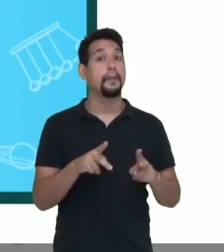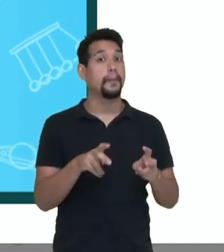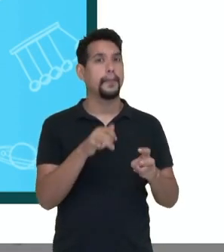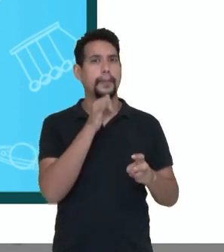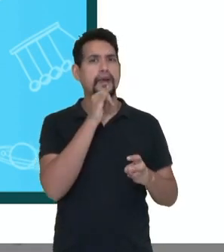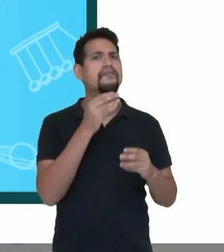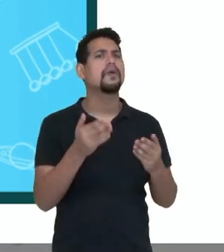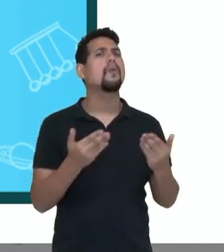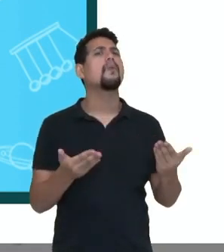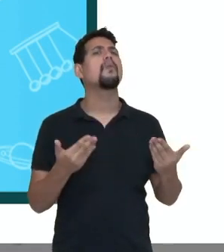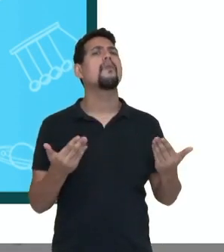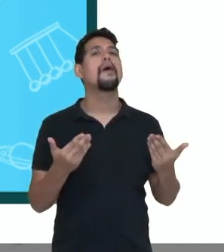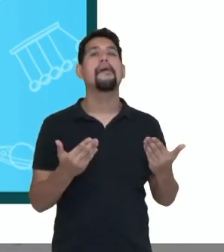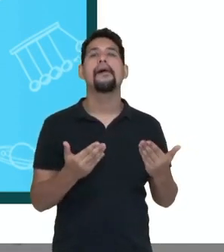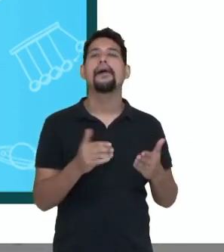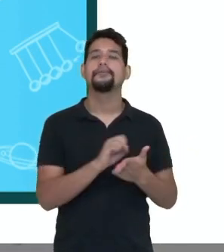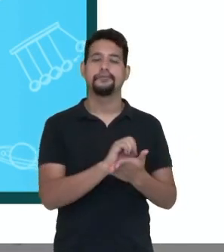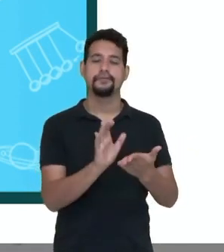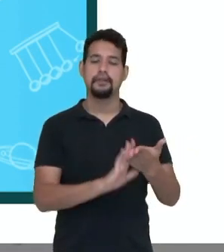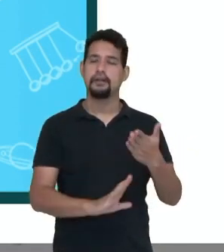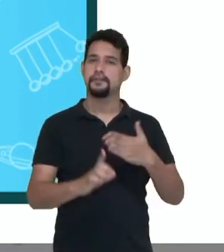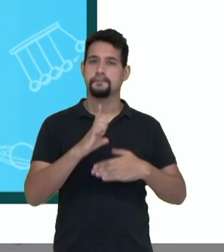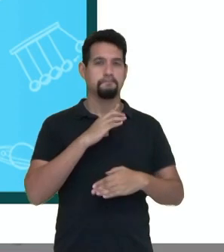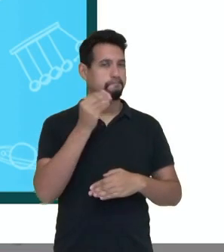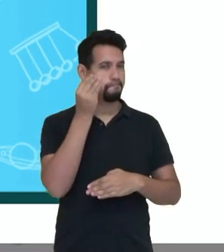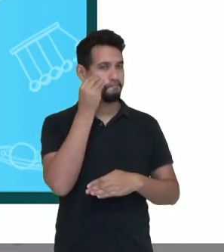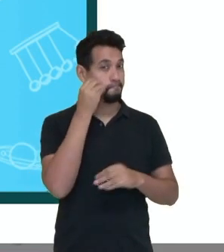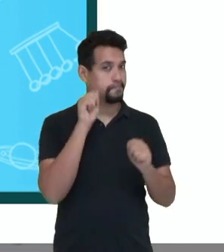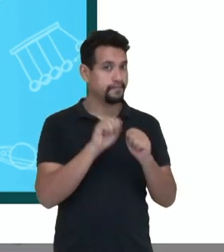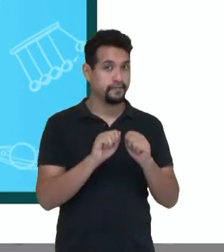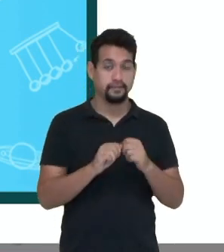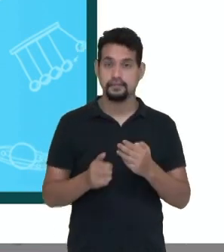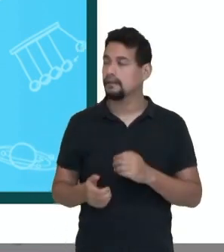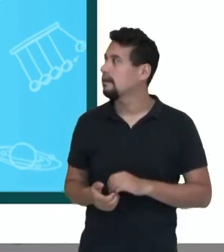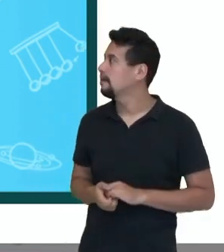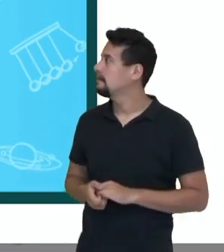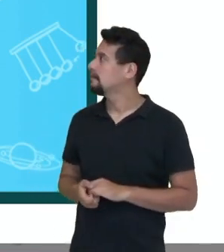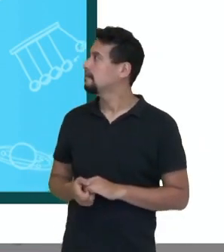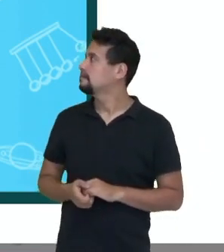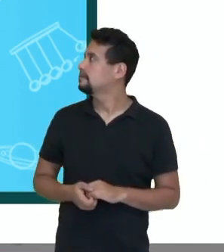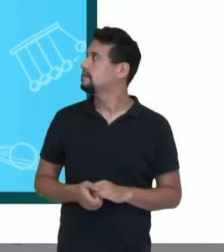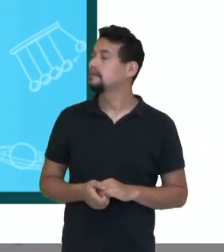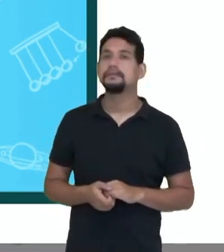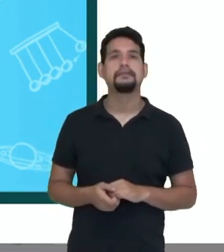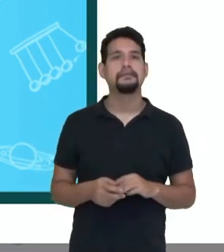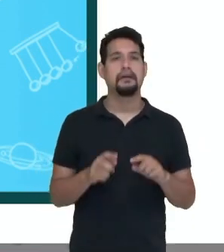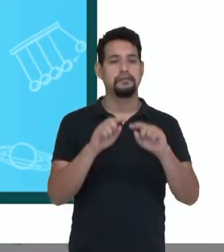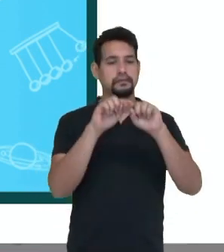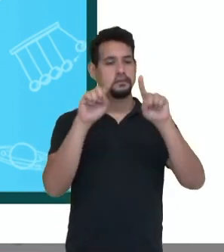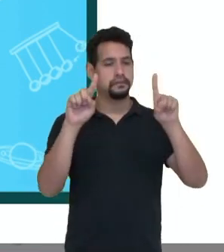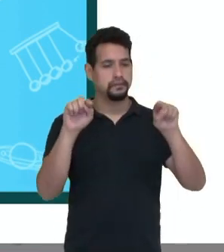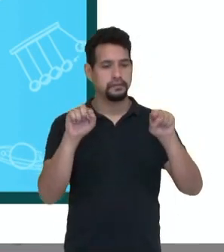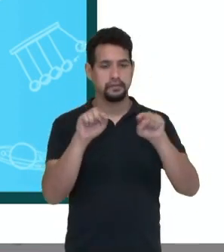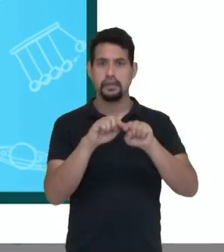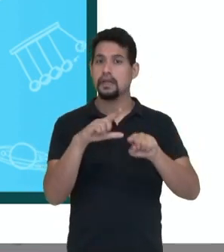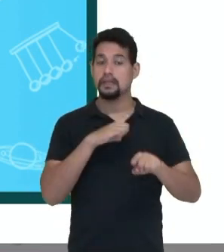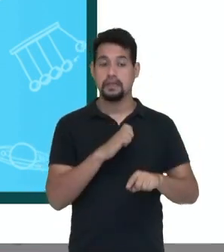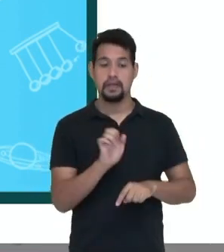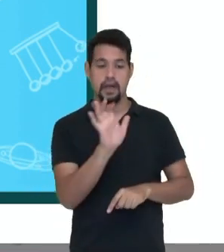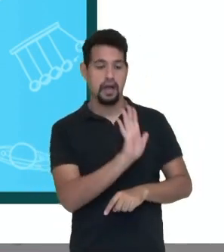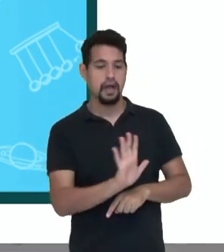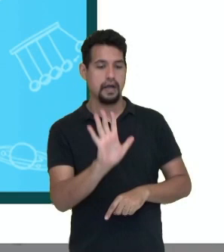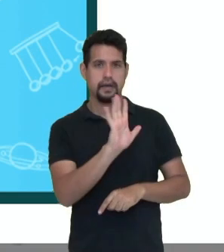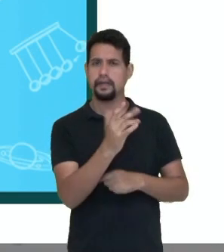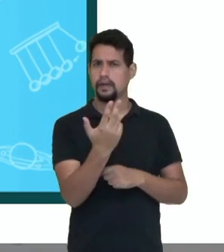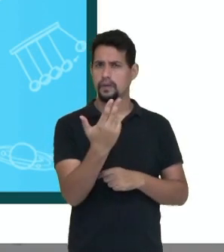vamos ver qual que é essa problemática para tentarmos resolver, né? Então, dois campos retangulares têm a mesma área,